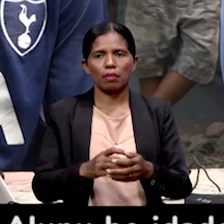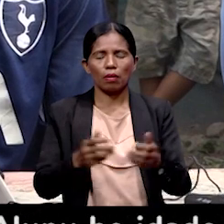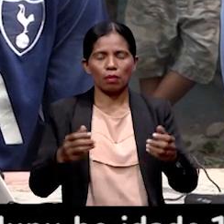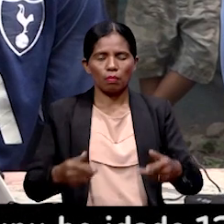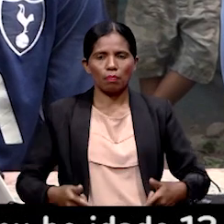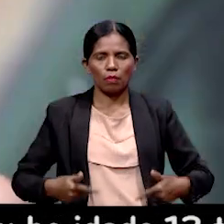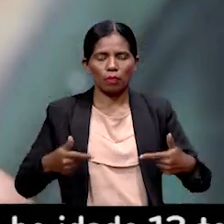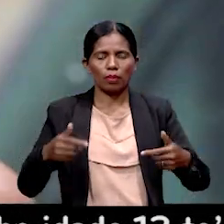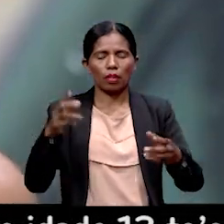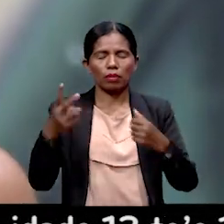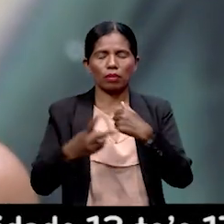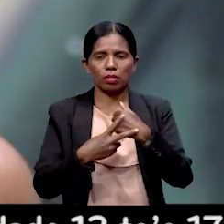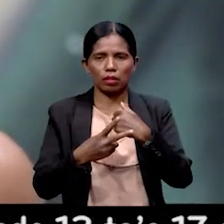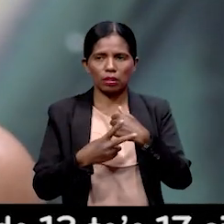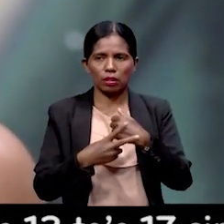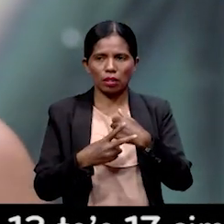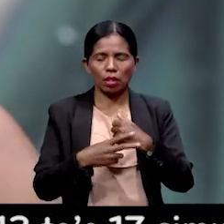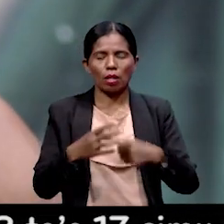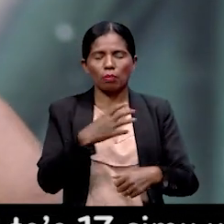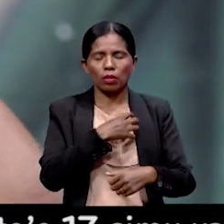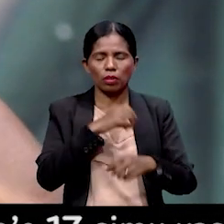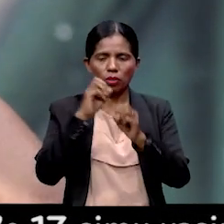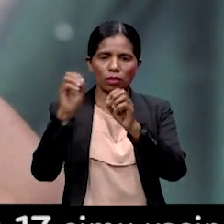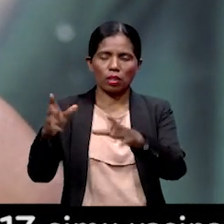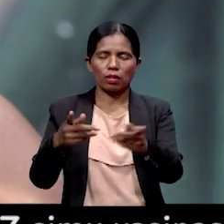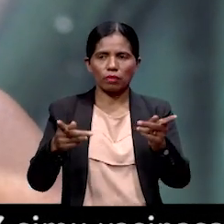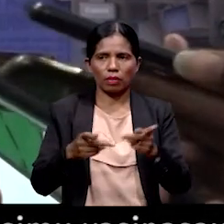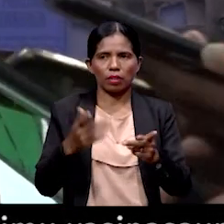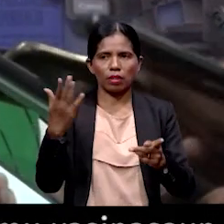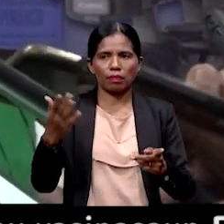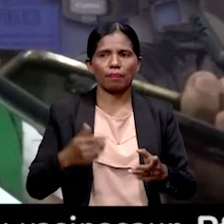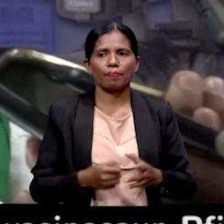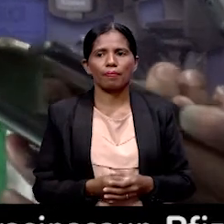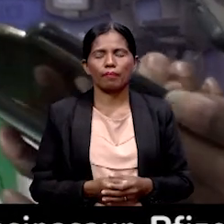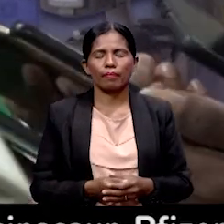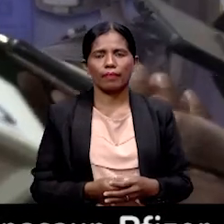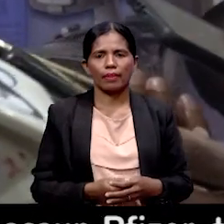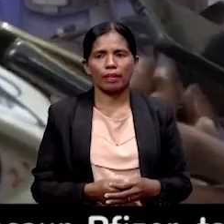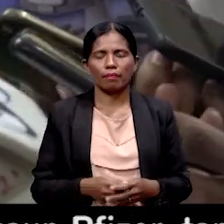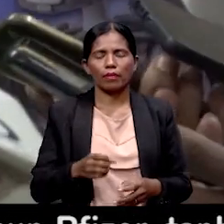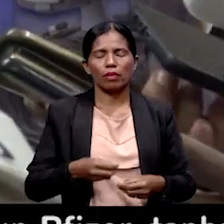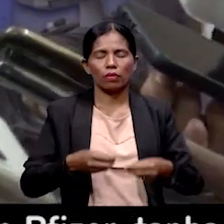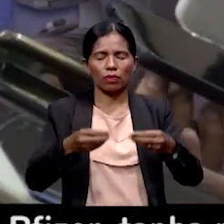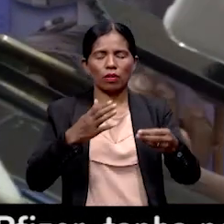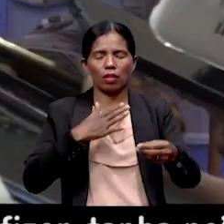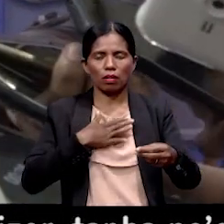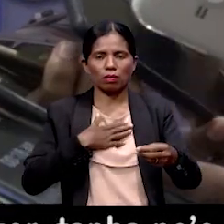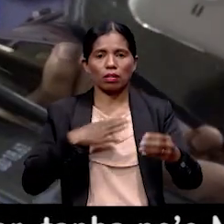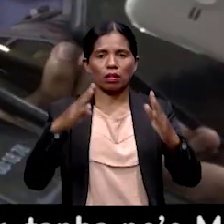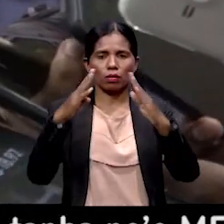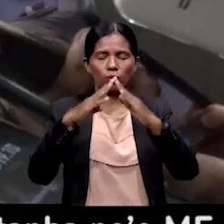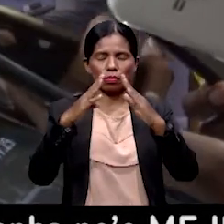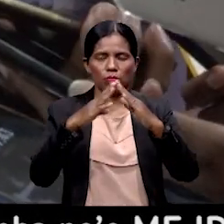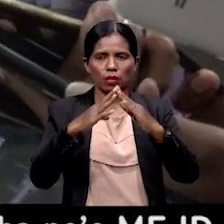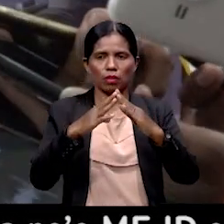rodirai obra hirak nebe polícia sira soesai e fatem refere. Pessoalmente oferece a nenhuma